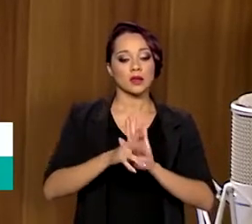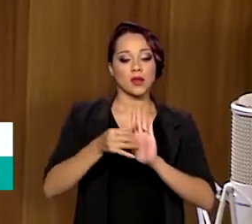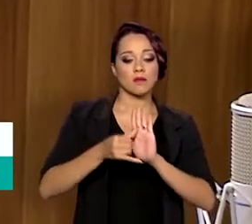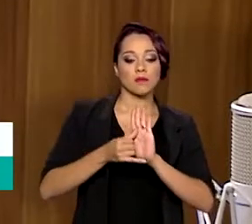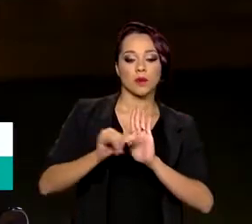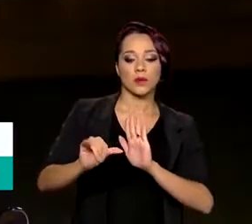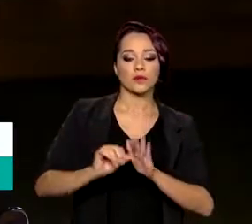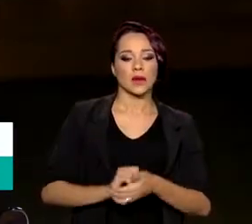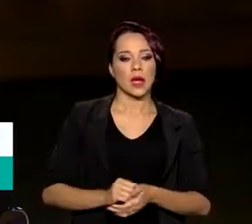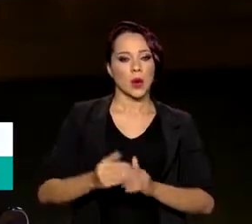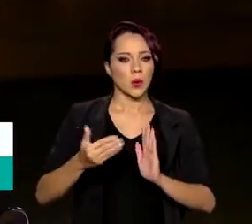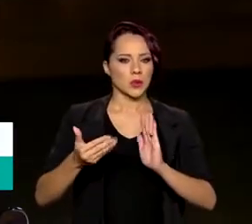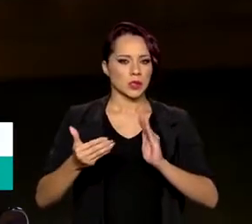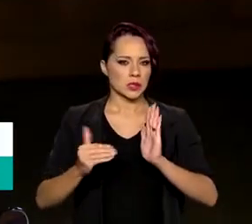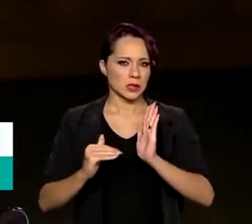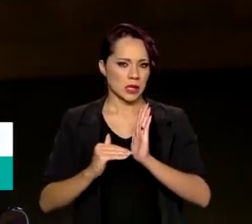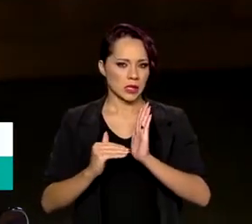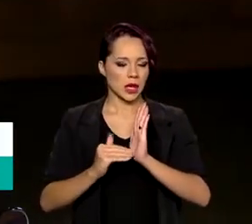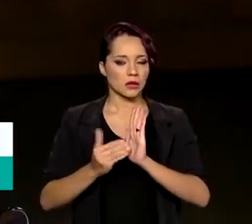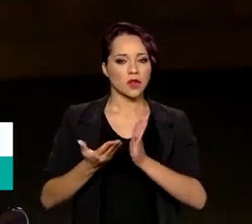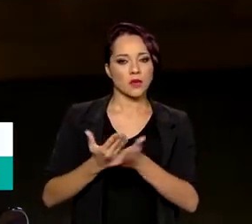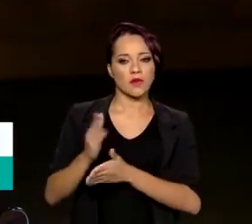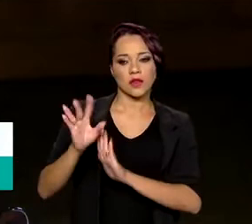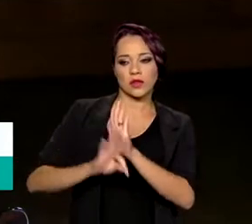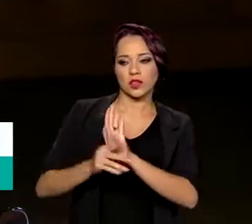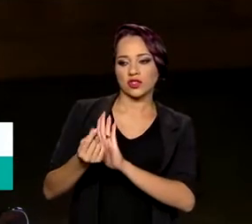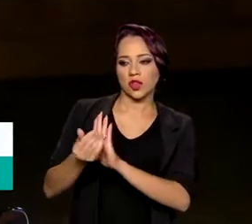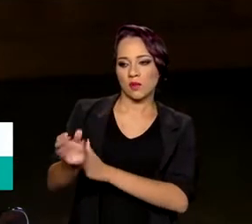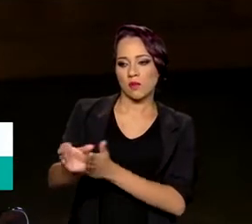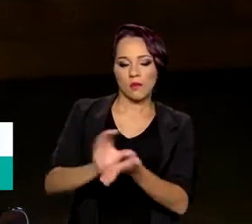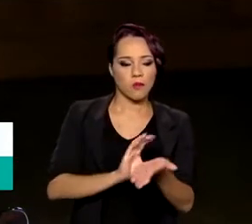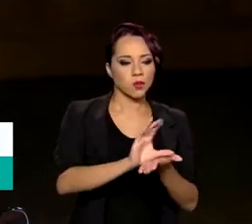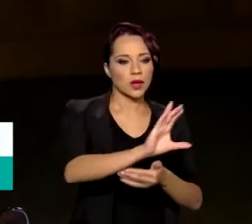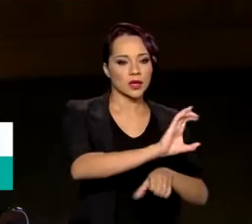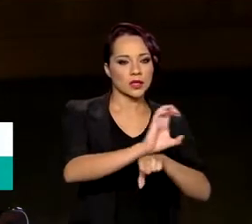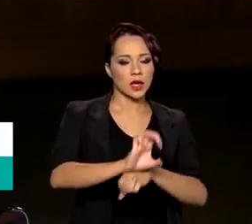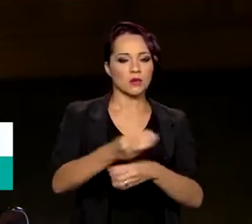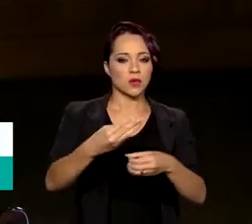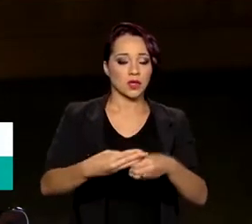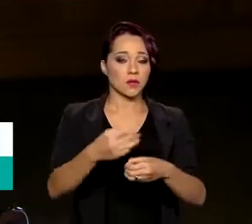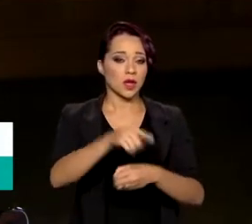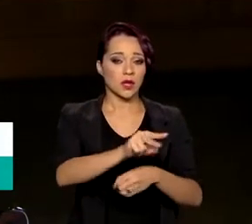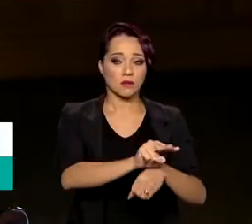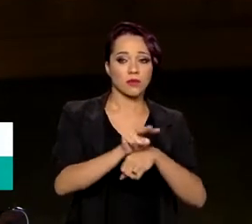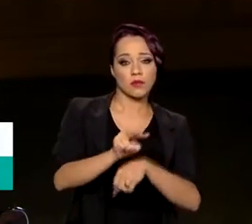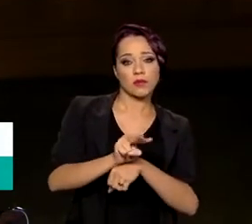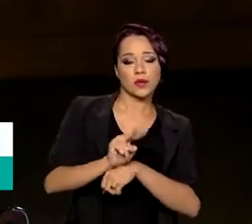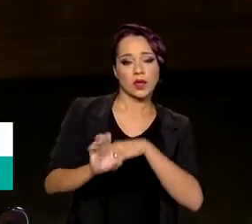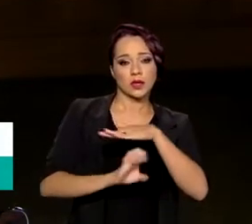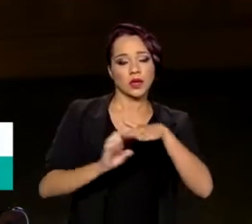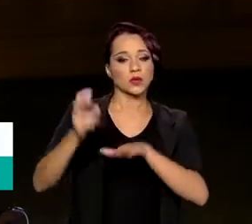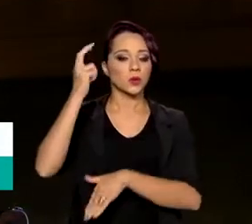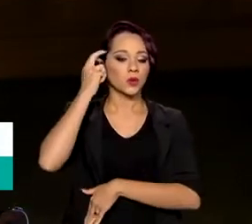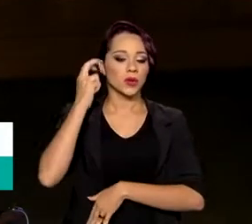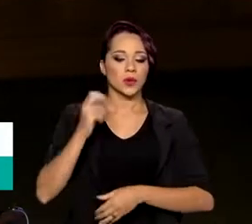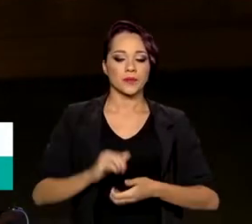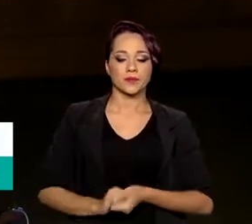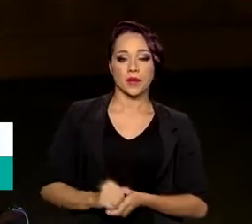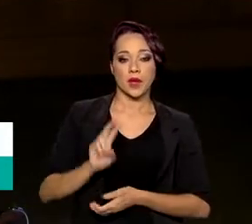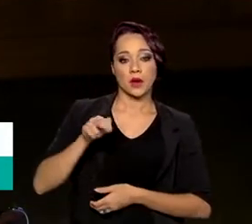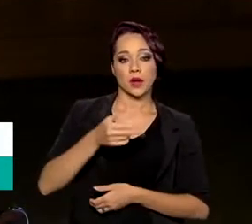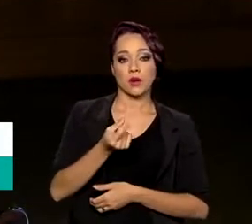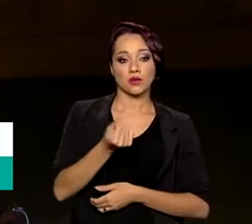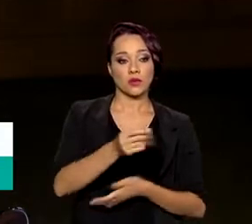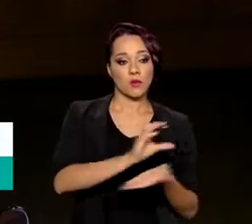O Senado havia aprovado em março o texto que transfere recursos a estados e municípios para que estes financiem iniciativas culturais. A União